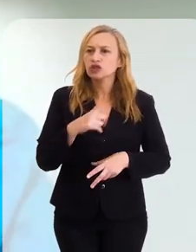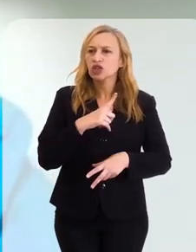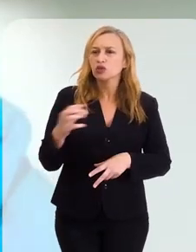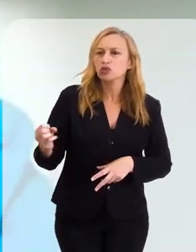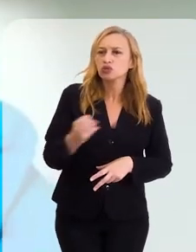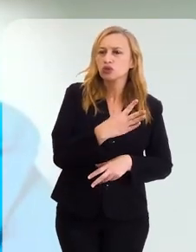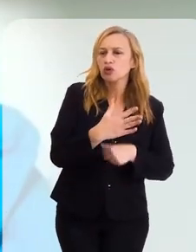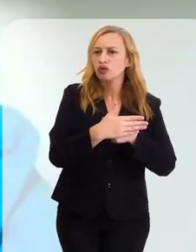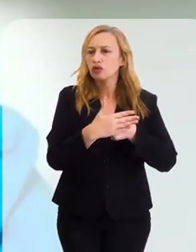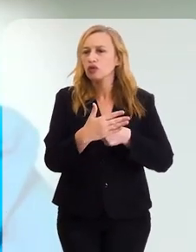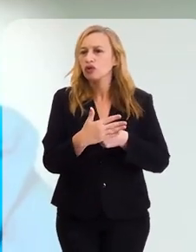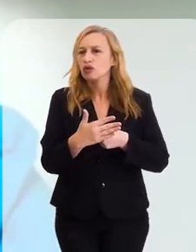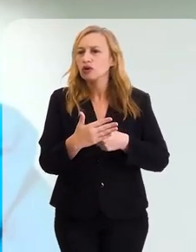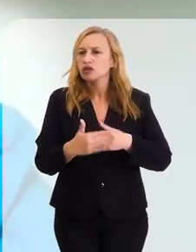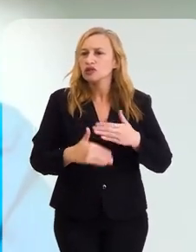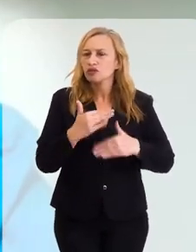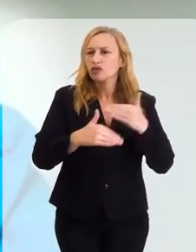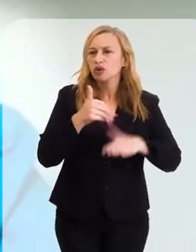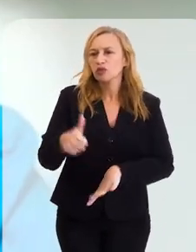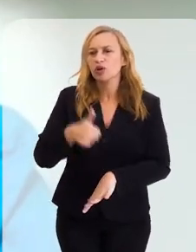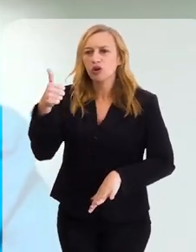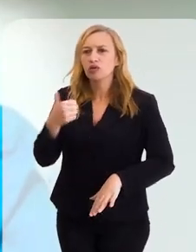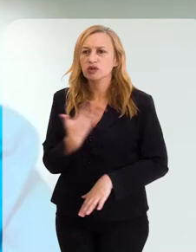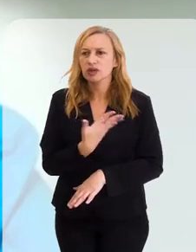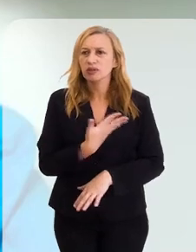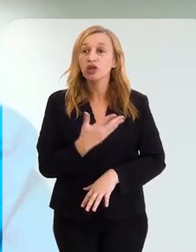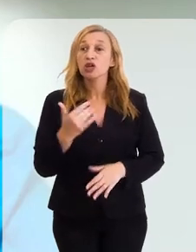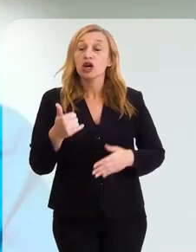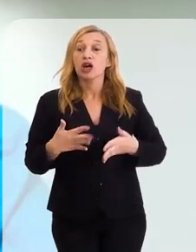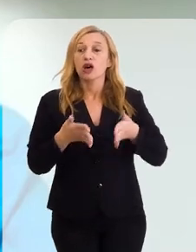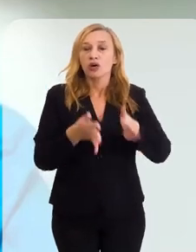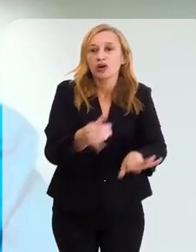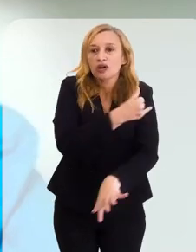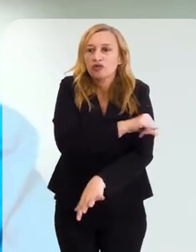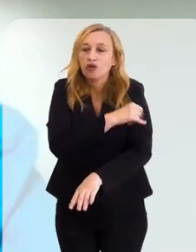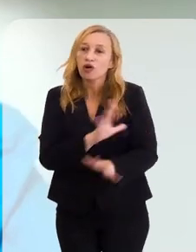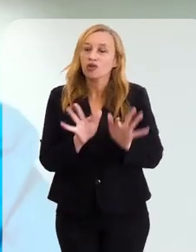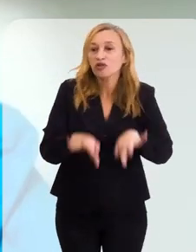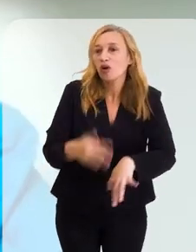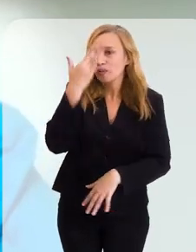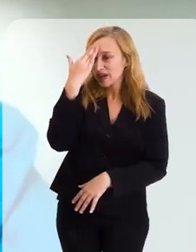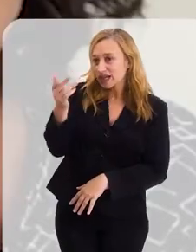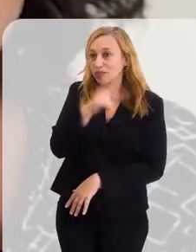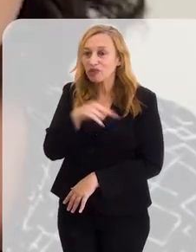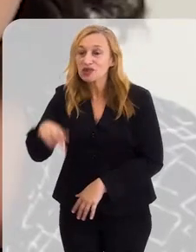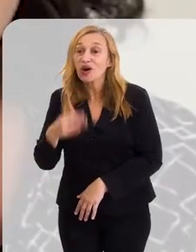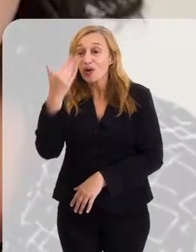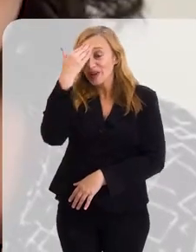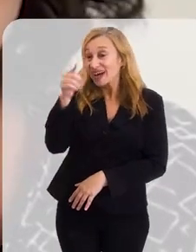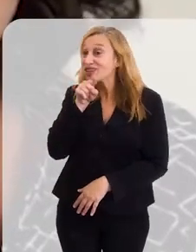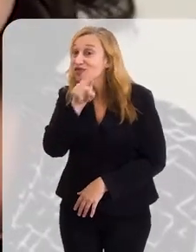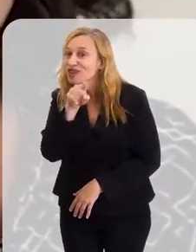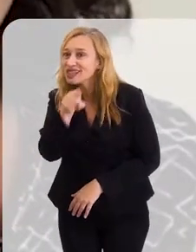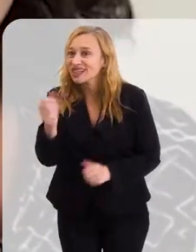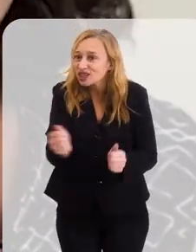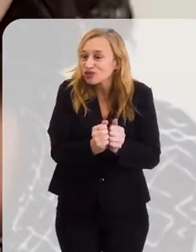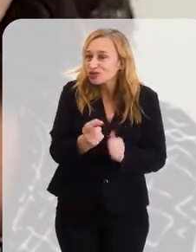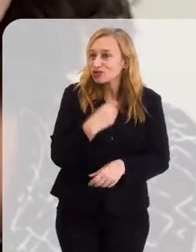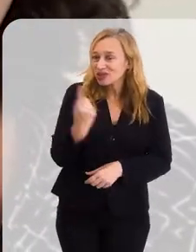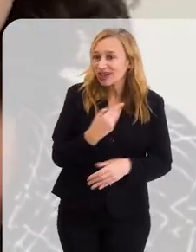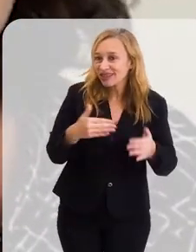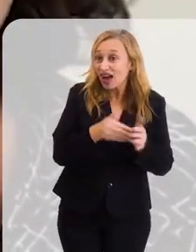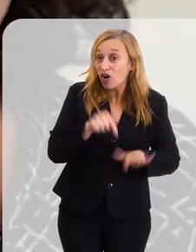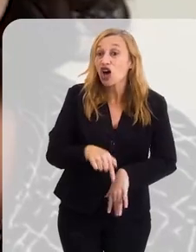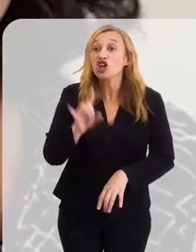e como criar novos laços afetivos que são fundamentais para a produtividade e saúde mental? O Reenfoque chegou ao fim. Obrigada, professora